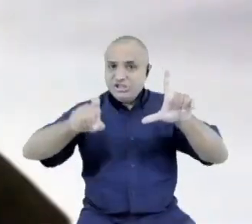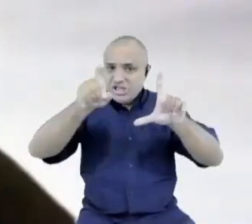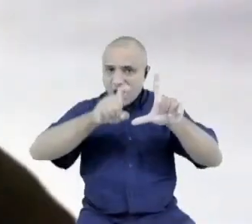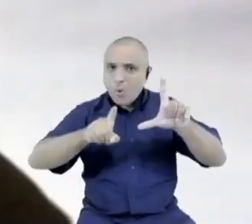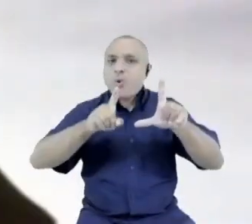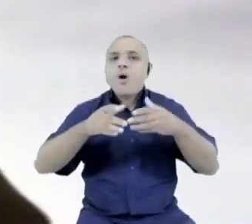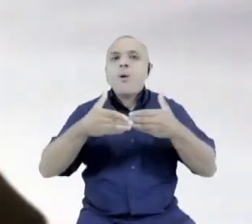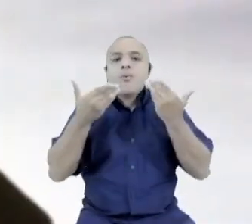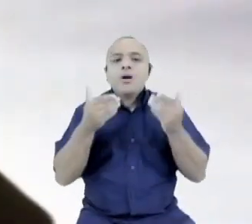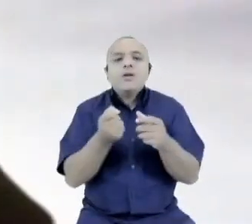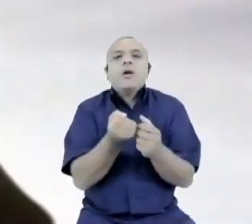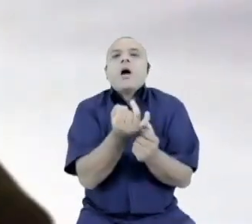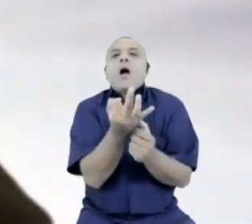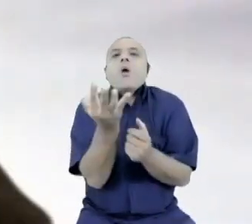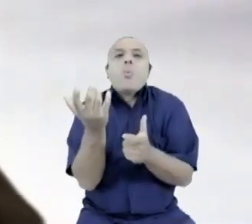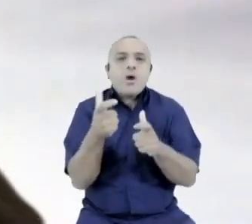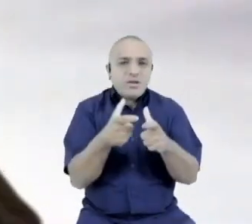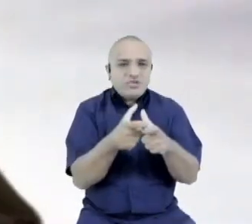devido ao volume, né,